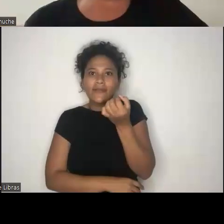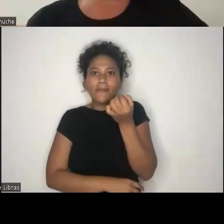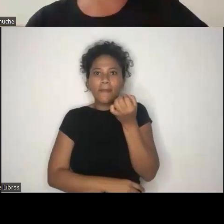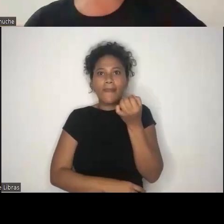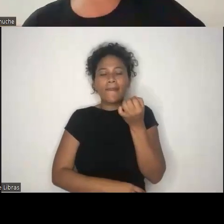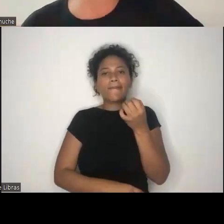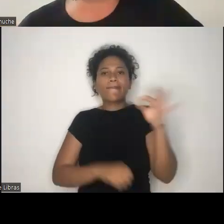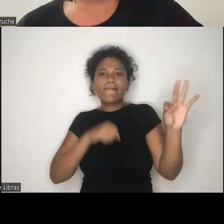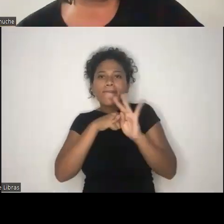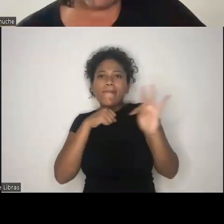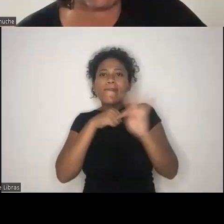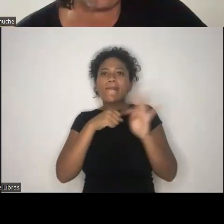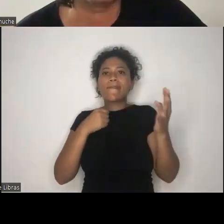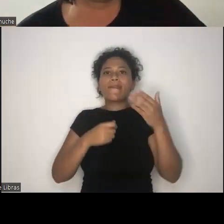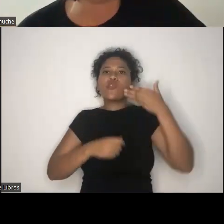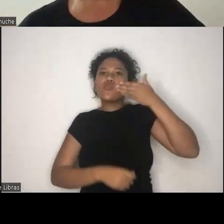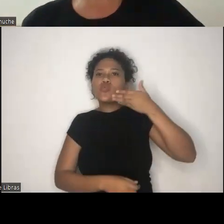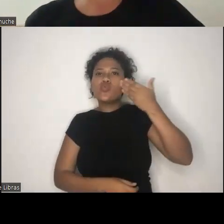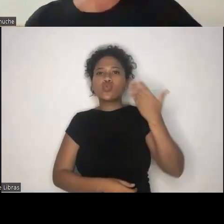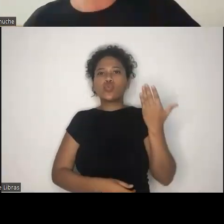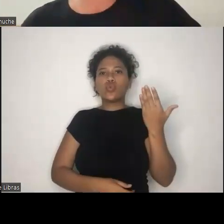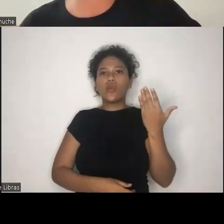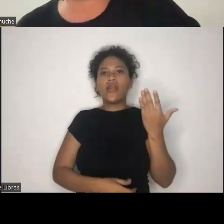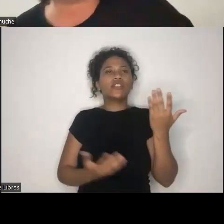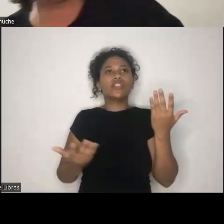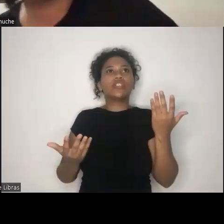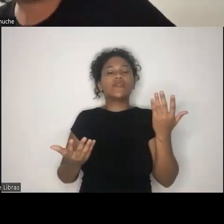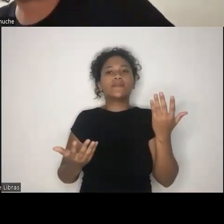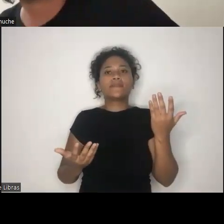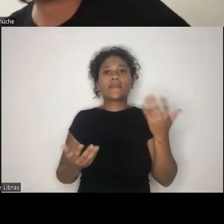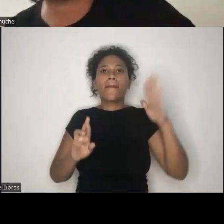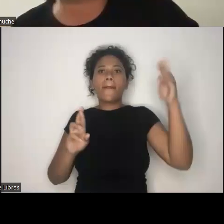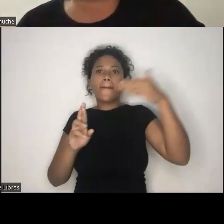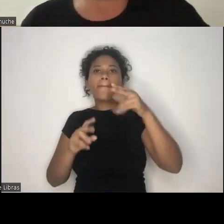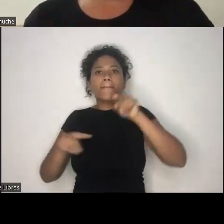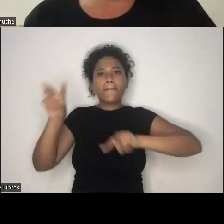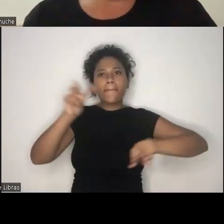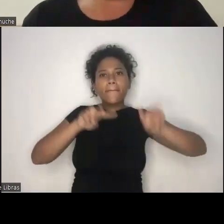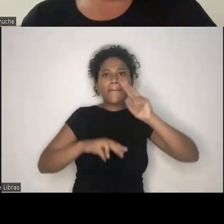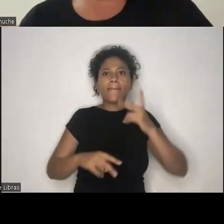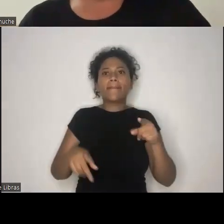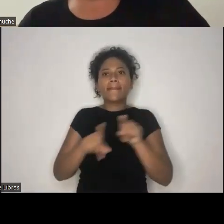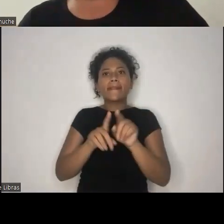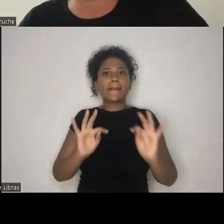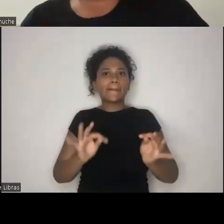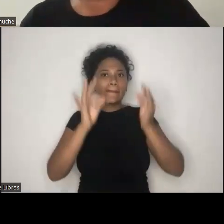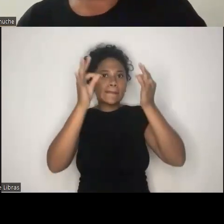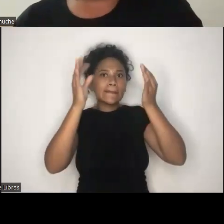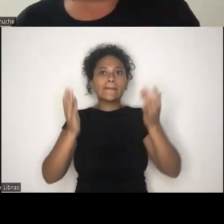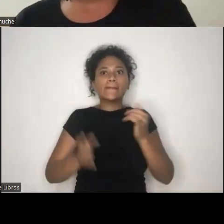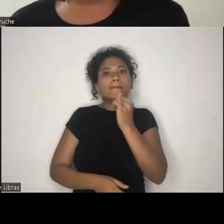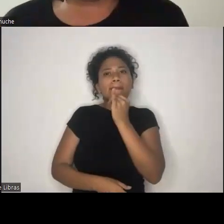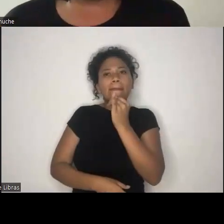técnica de discurso de narrativa de referências visuais de aplicação de tecnologia então por exemplo